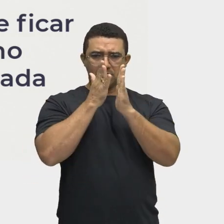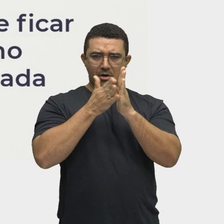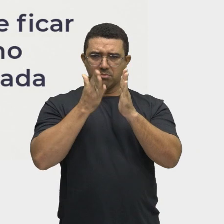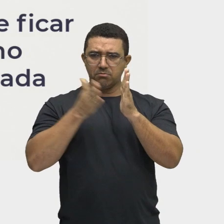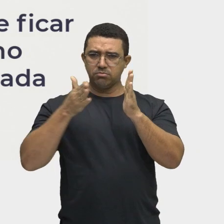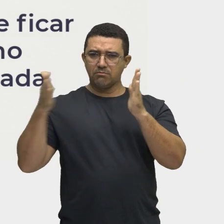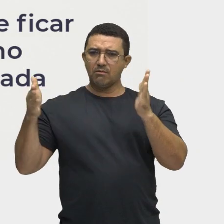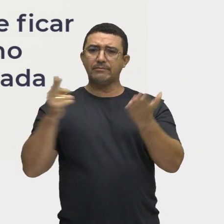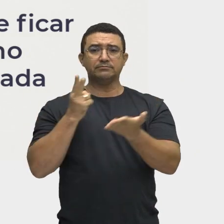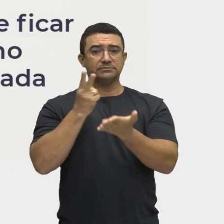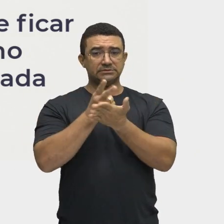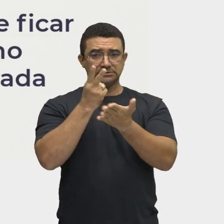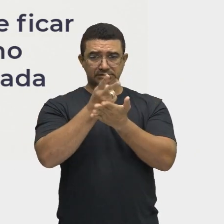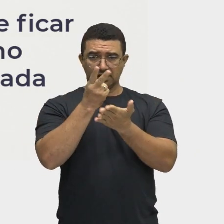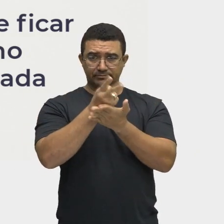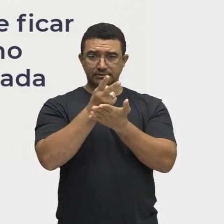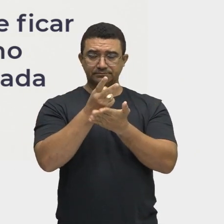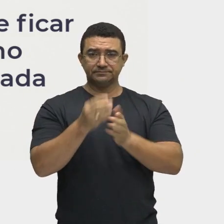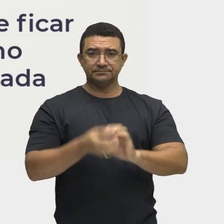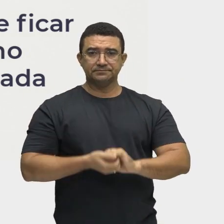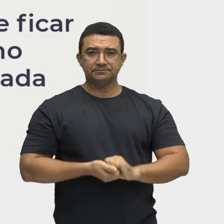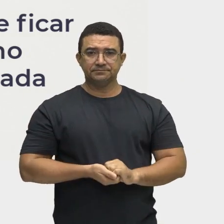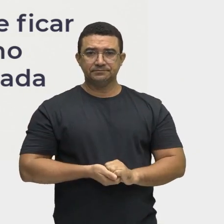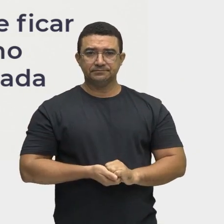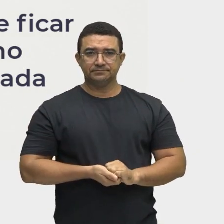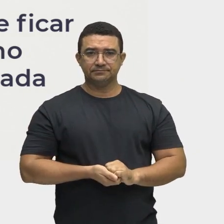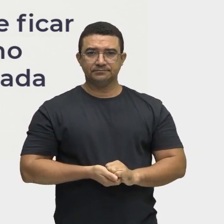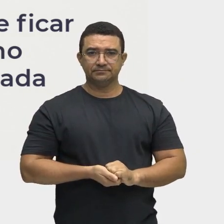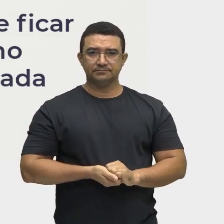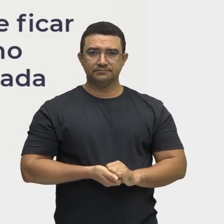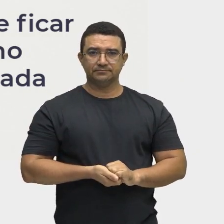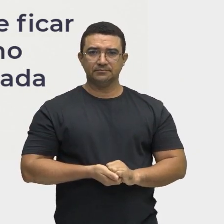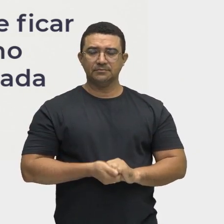we e come. Então, quando nós